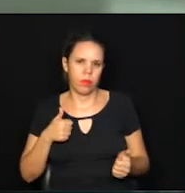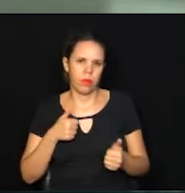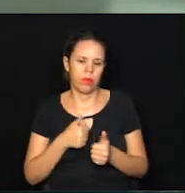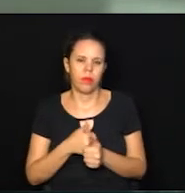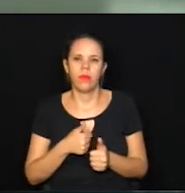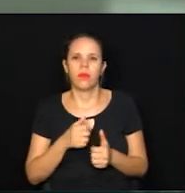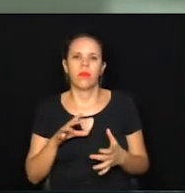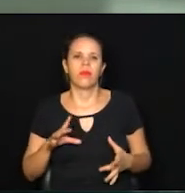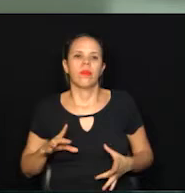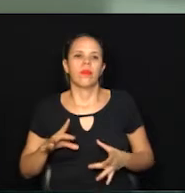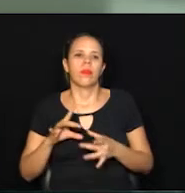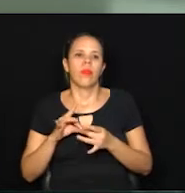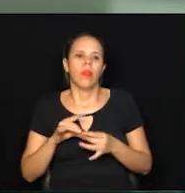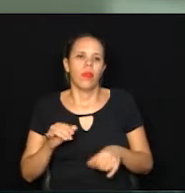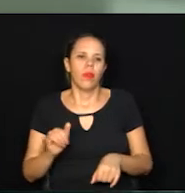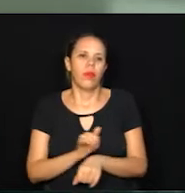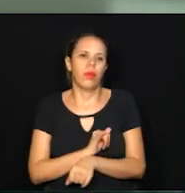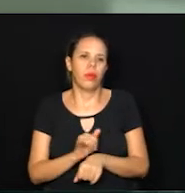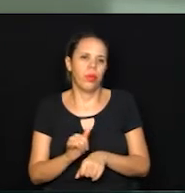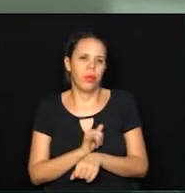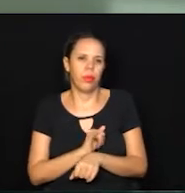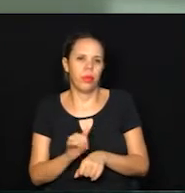esses aliados estratégicos.